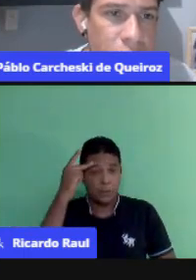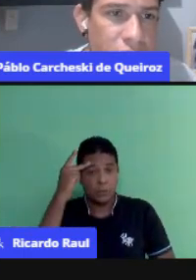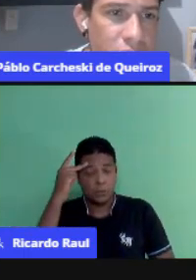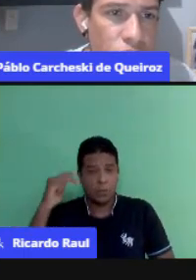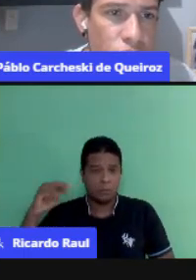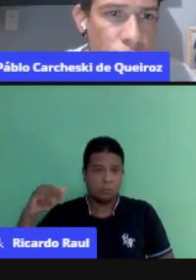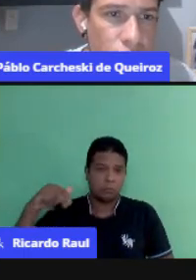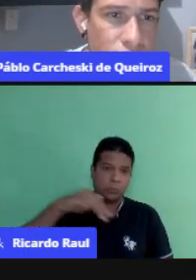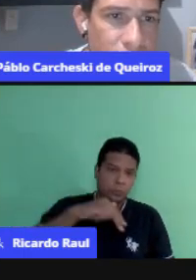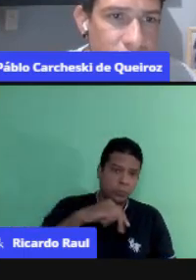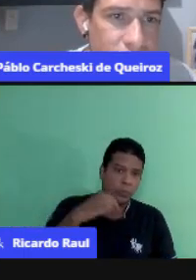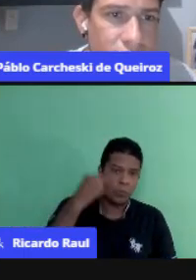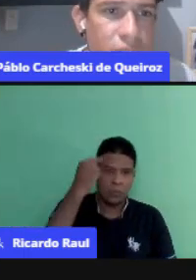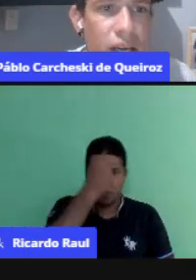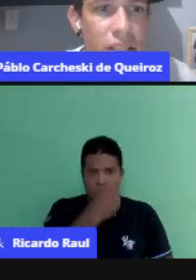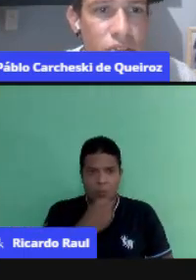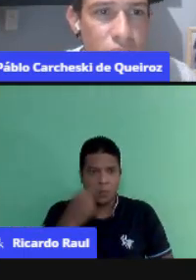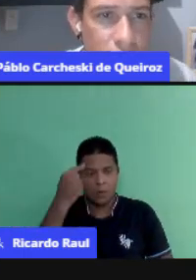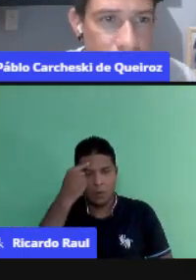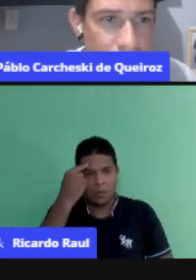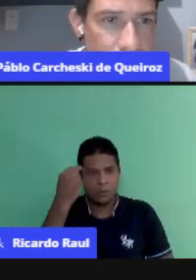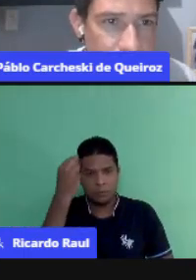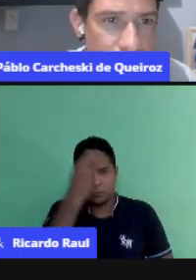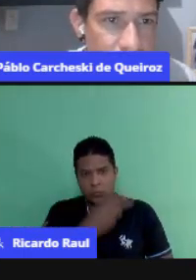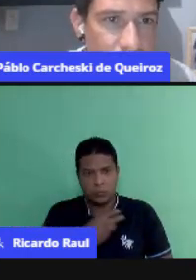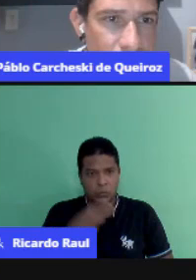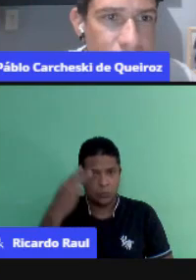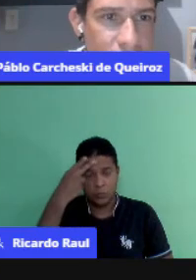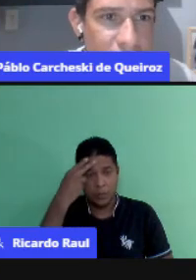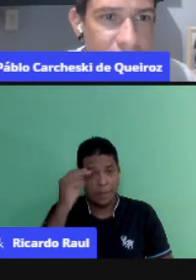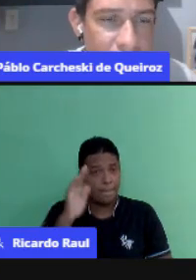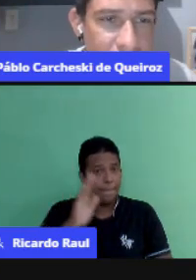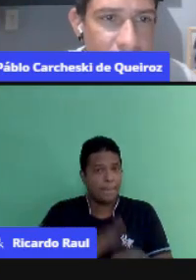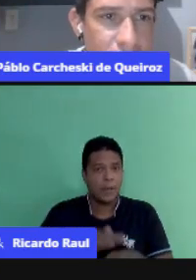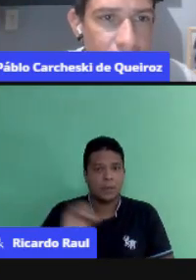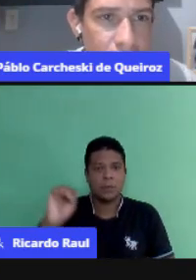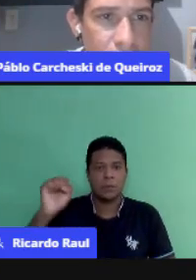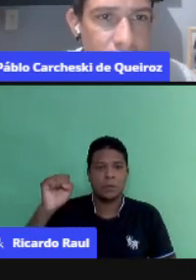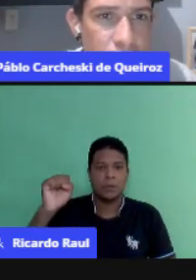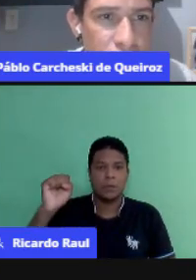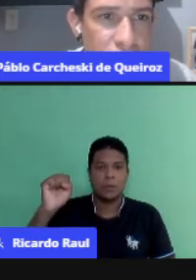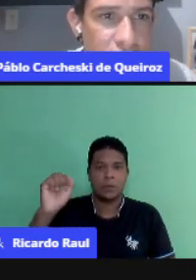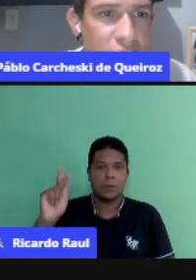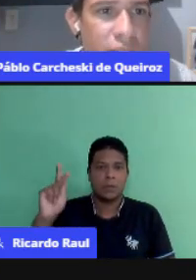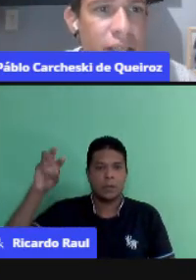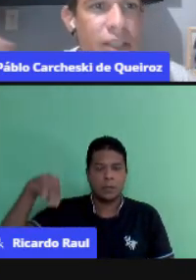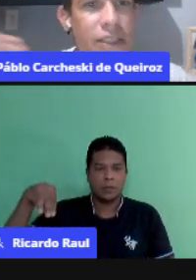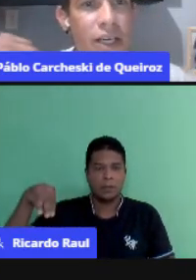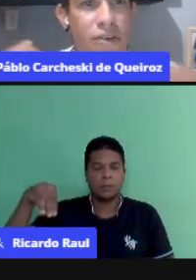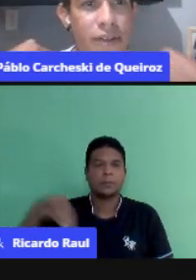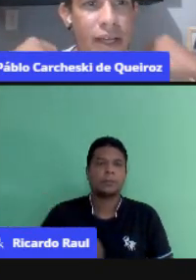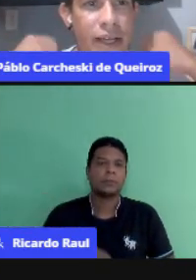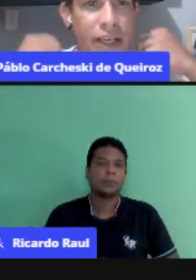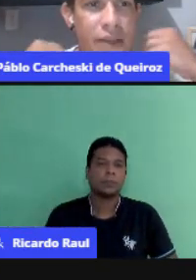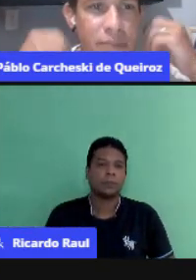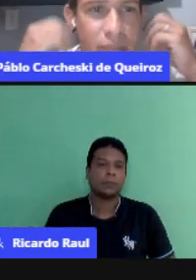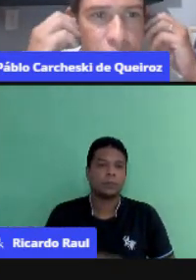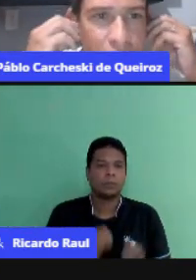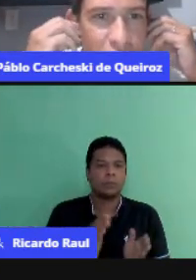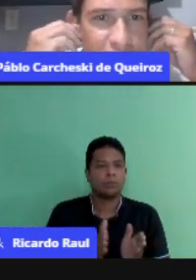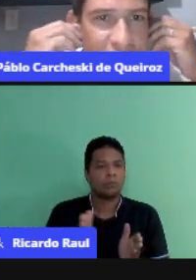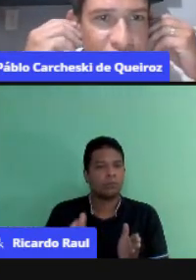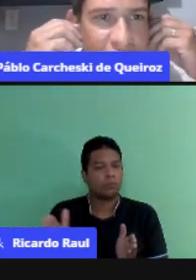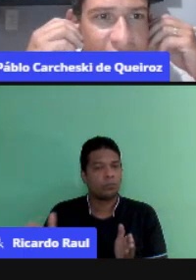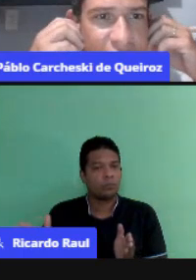80 km. Se ela andou 2 horas, ela andou, né, mais 80 km, daria 160. E assim por diante, né? Então, quem